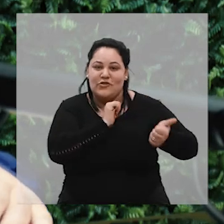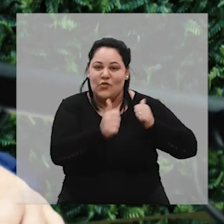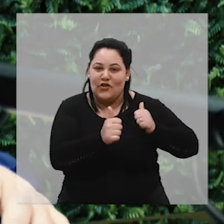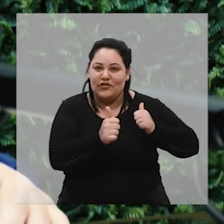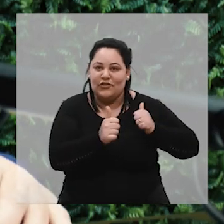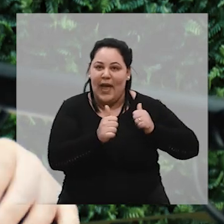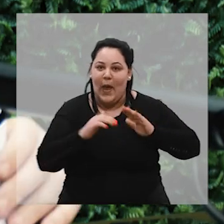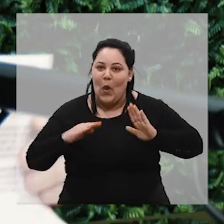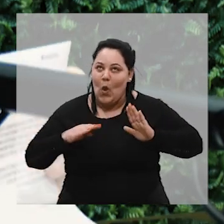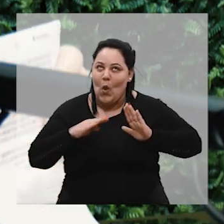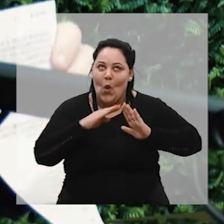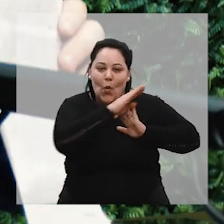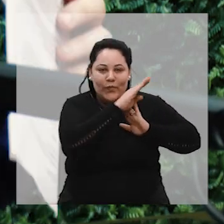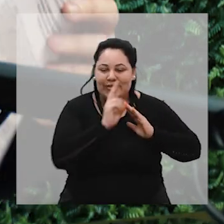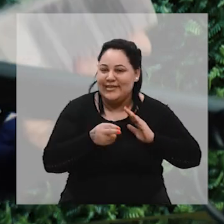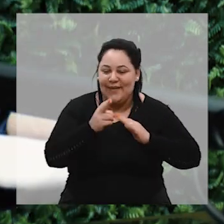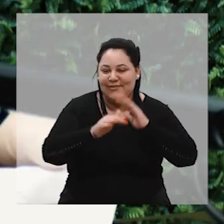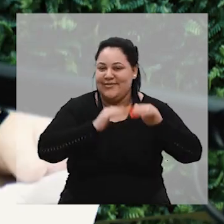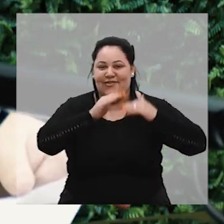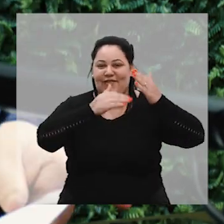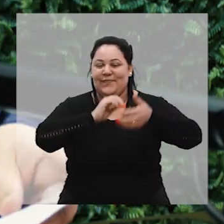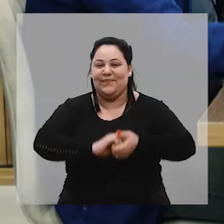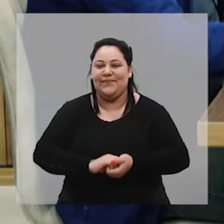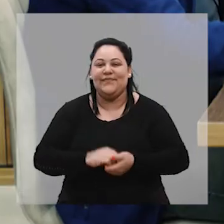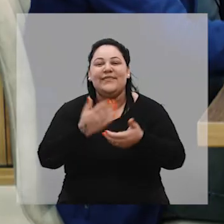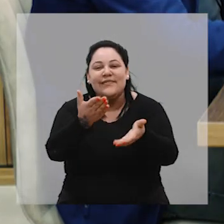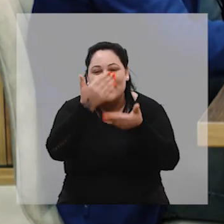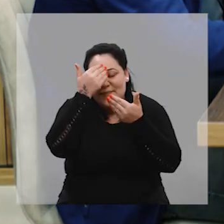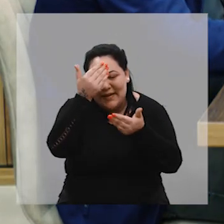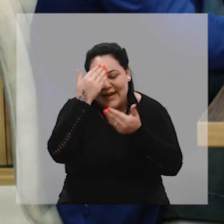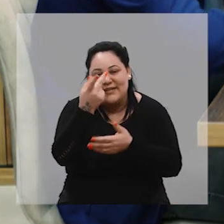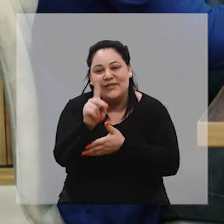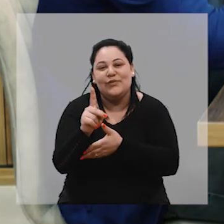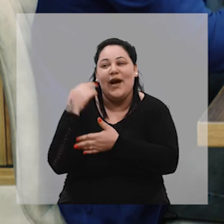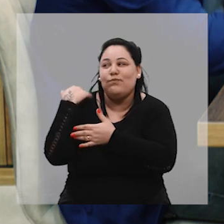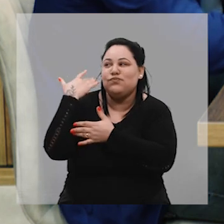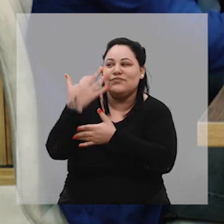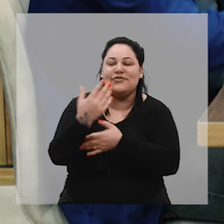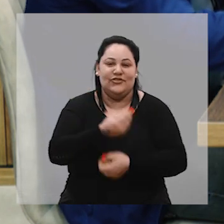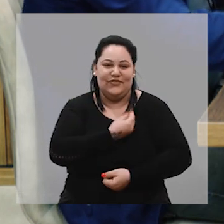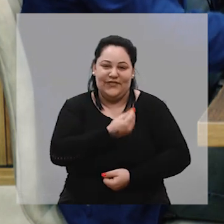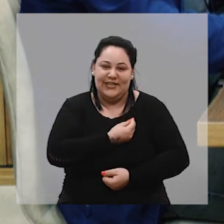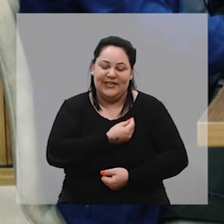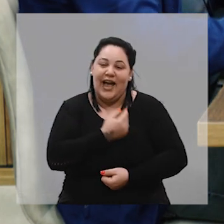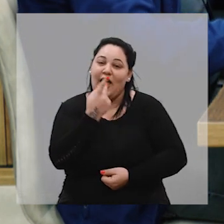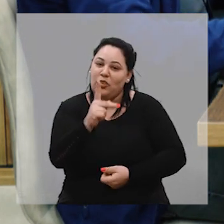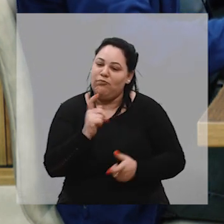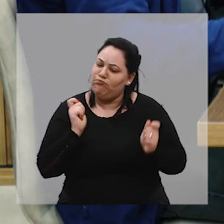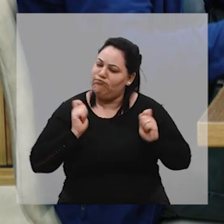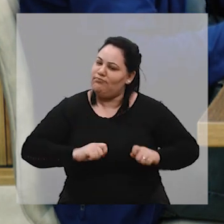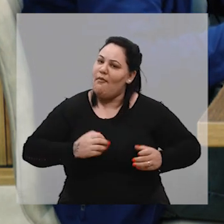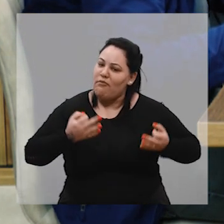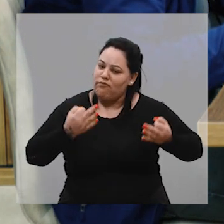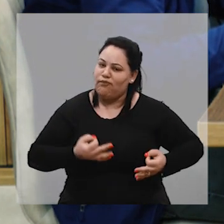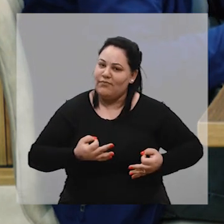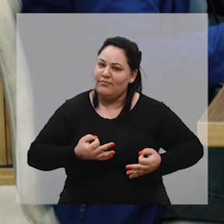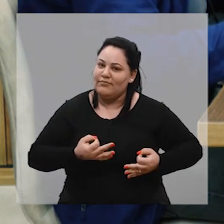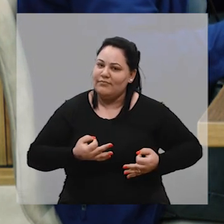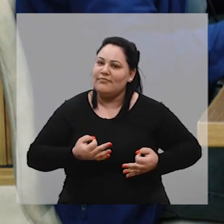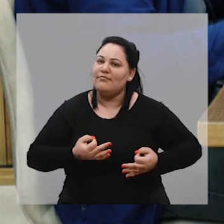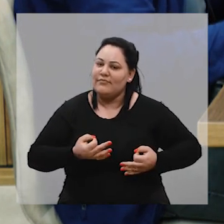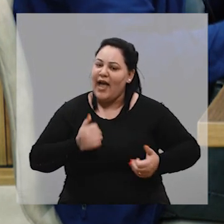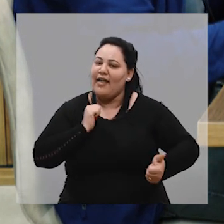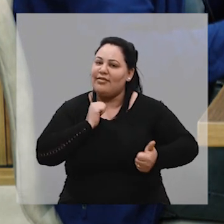é daqui para cima, né, Zé? Vamos mirar sempre pra cima. Zé, obrigado pela história de vida, pela sua competência também